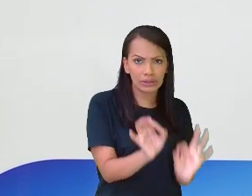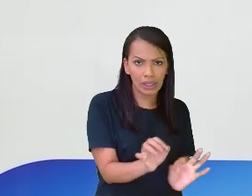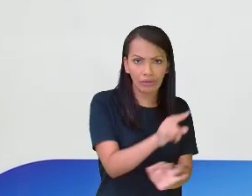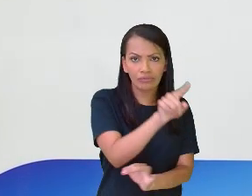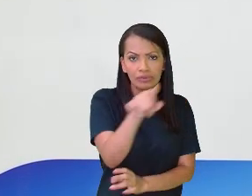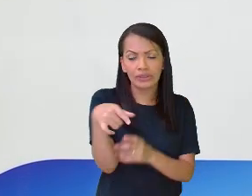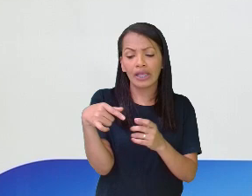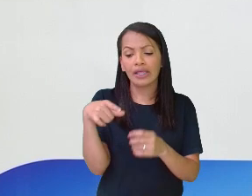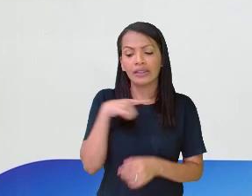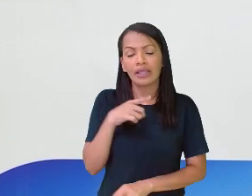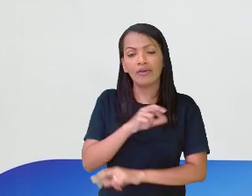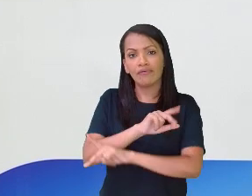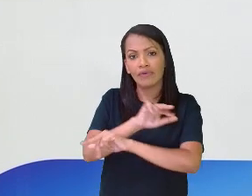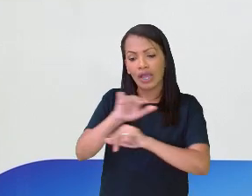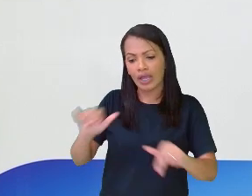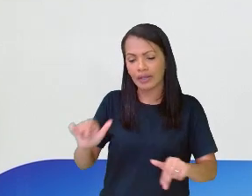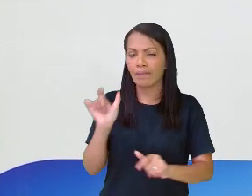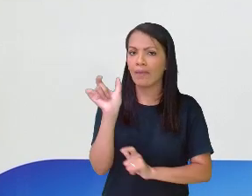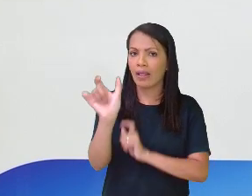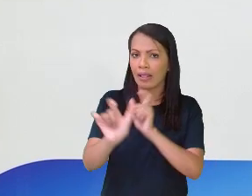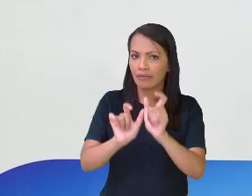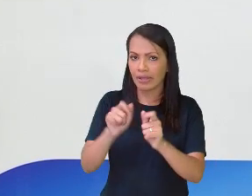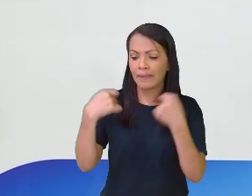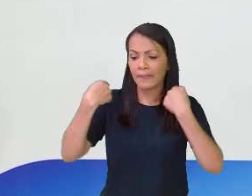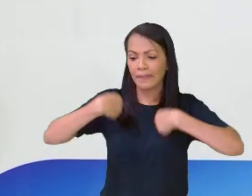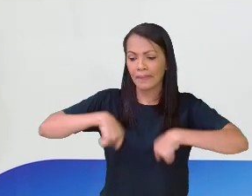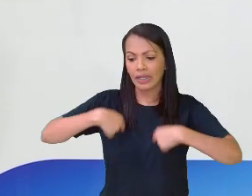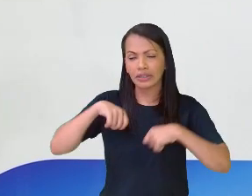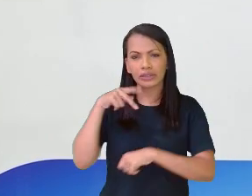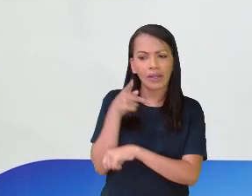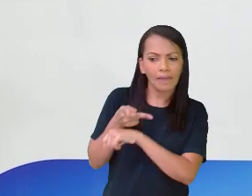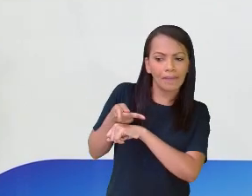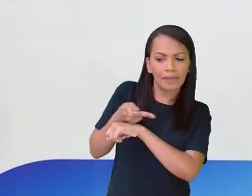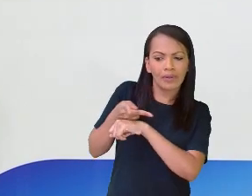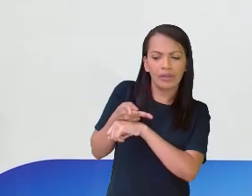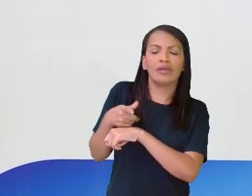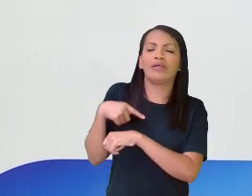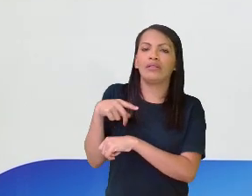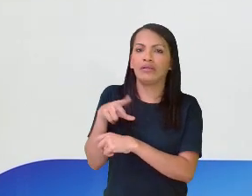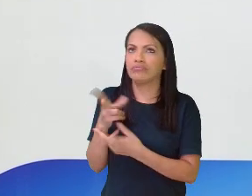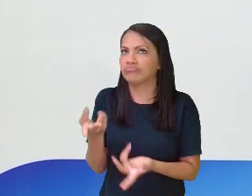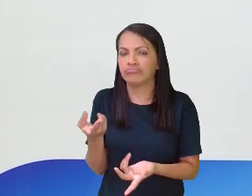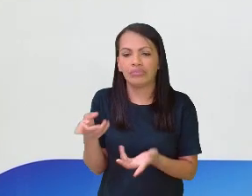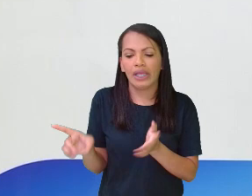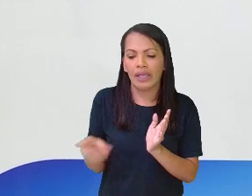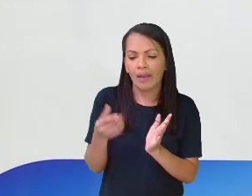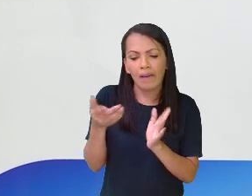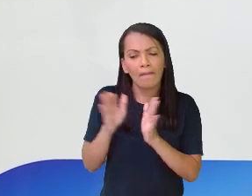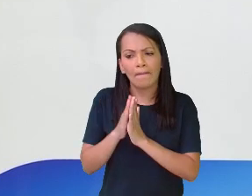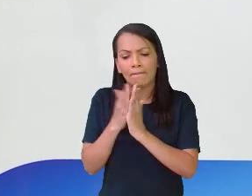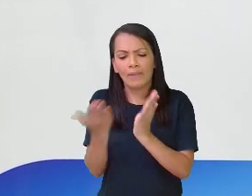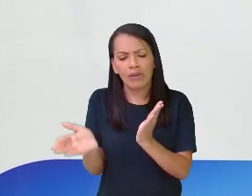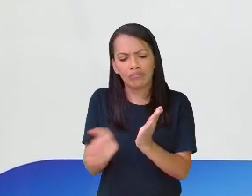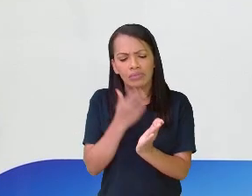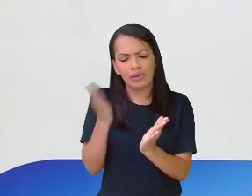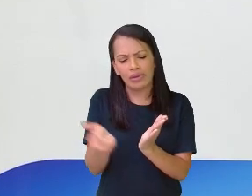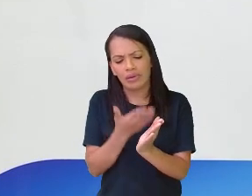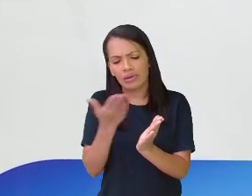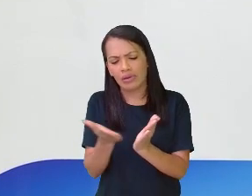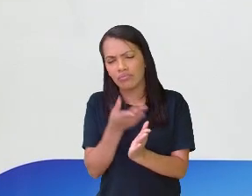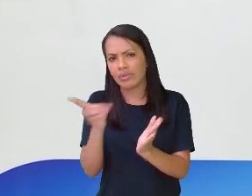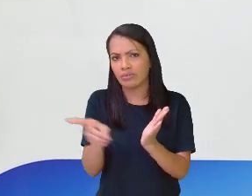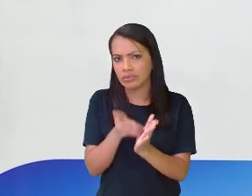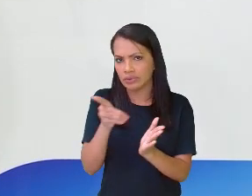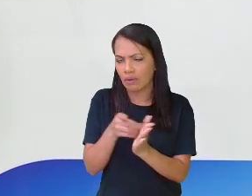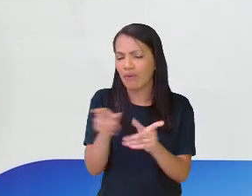vocês precisarão consultar o dicionário. Seja virtual, seja físico, que você possa folhear, mas vai